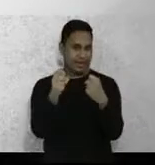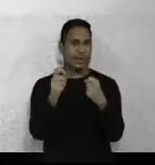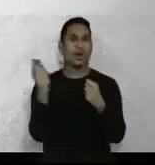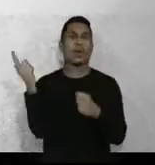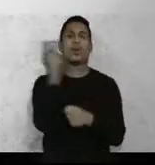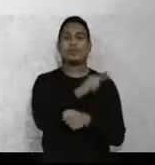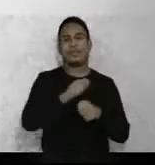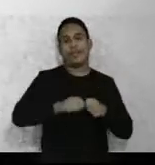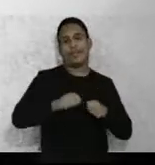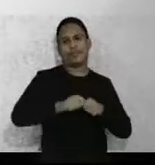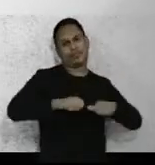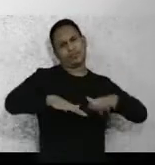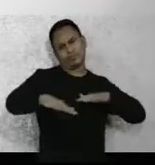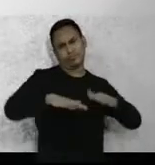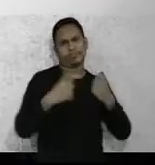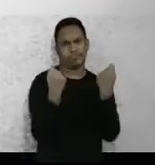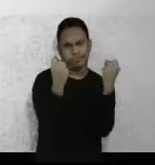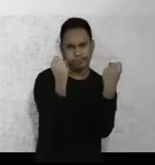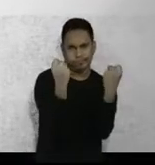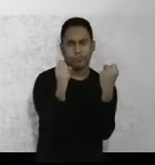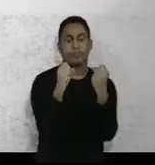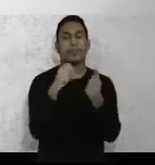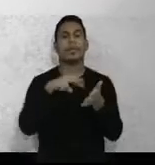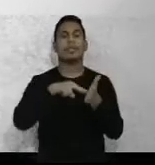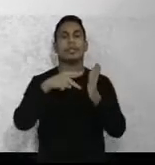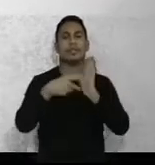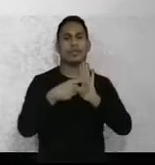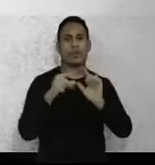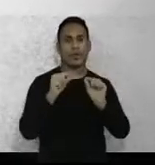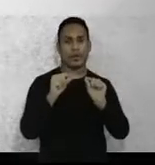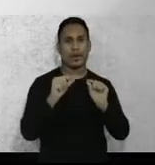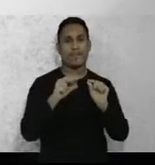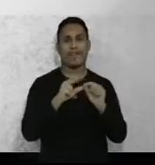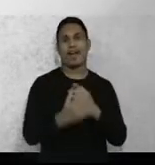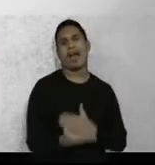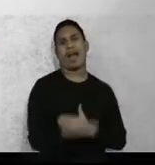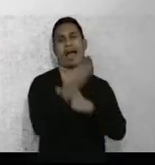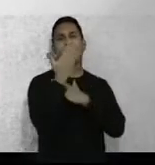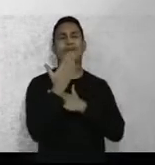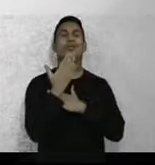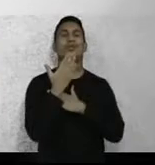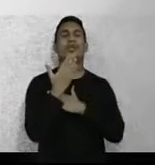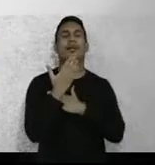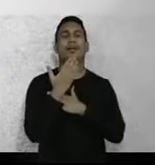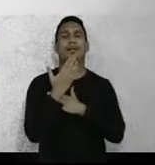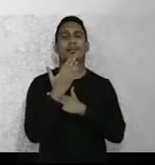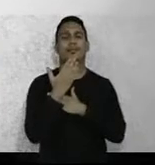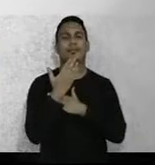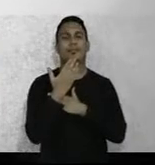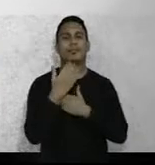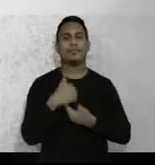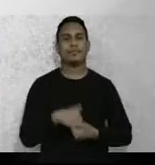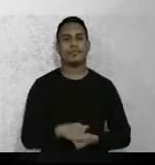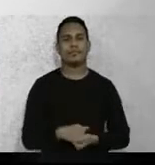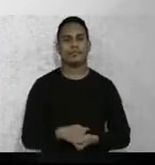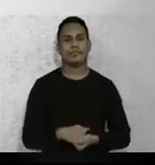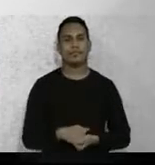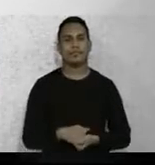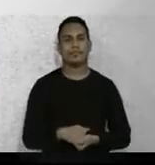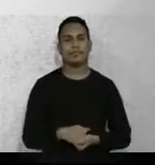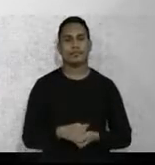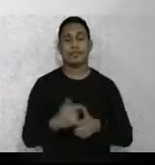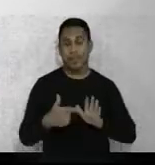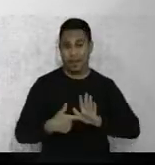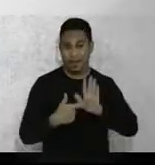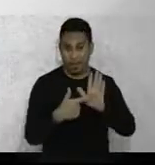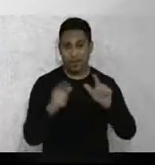Ou seja, é uma outra coisa que também vai ajudar na performance. E aqui ele mostra que também tem um aumento do fluxo